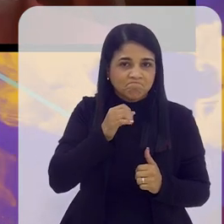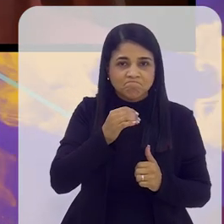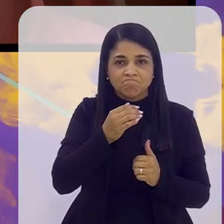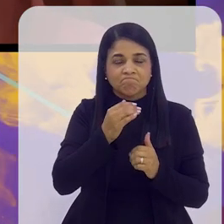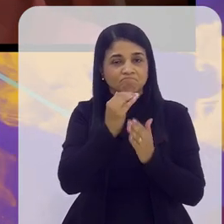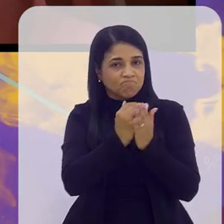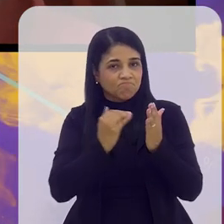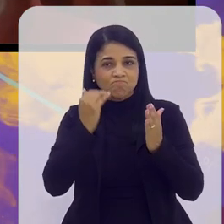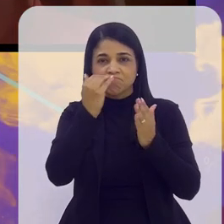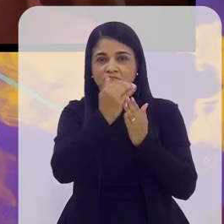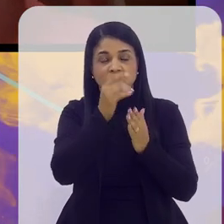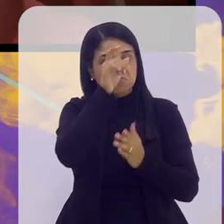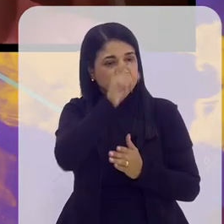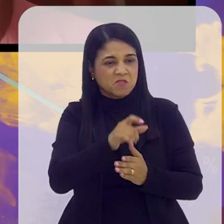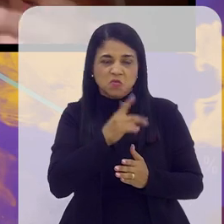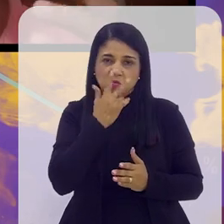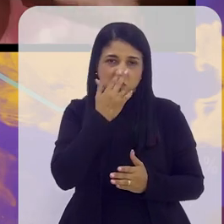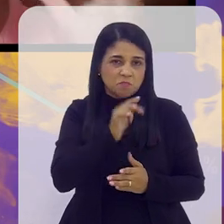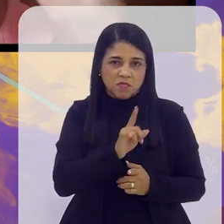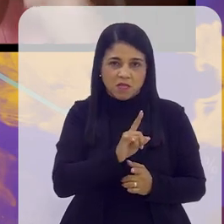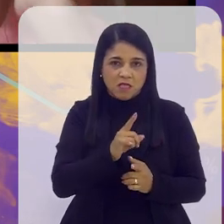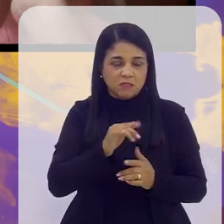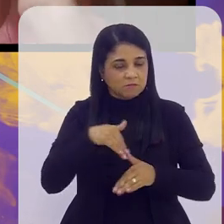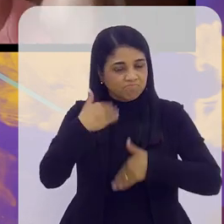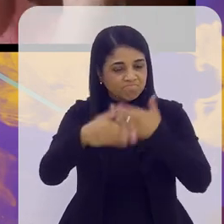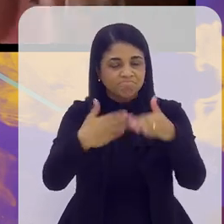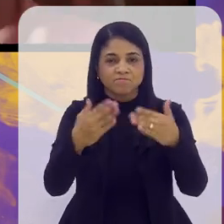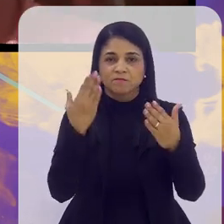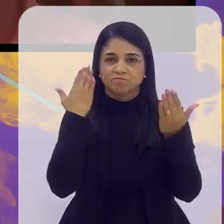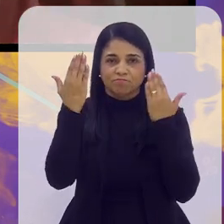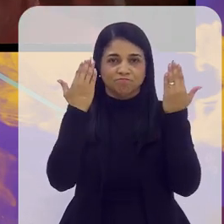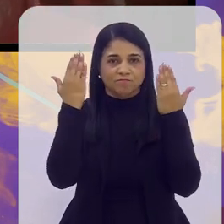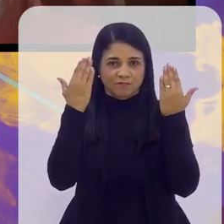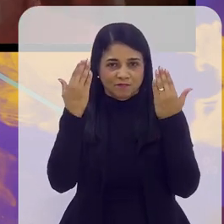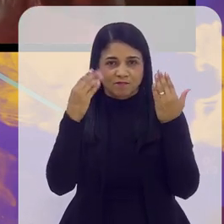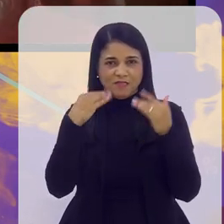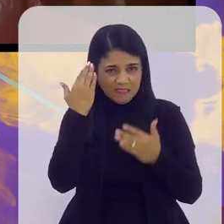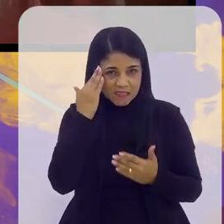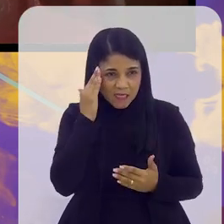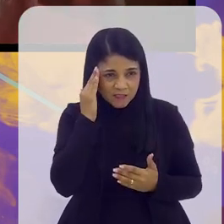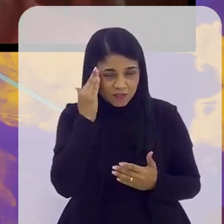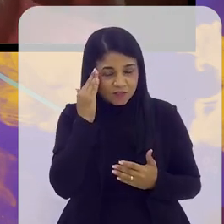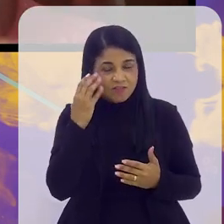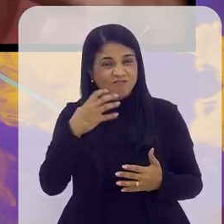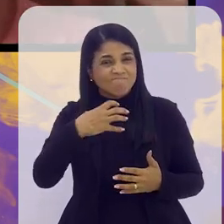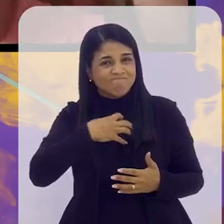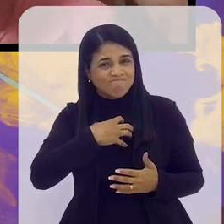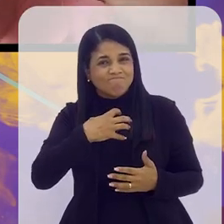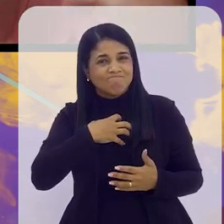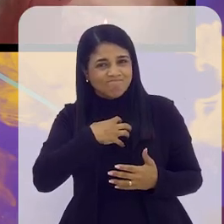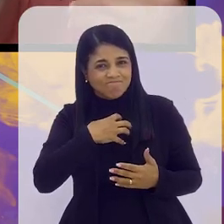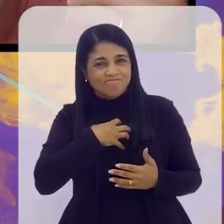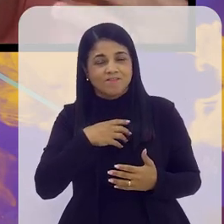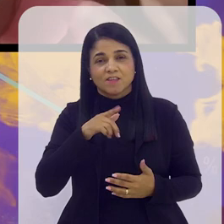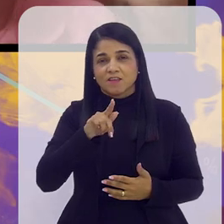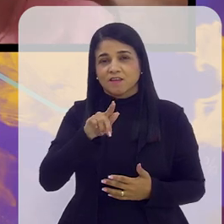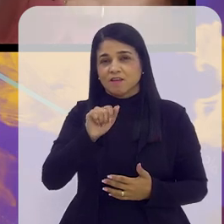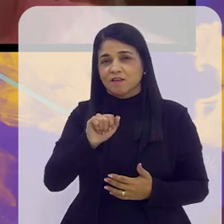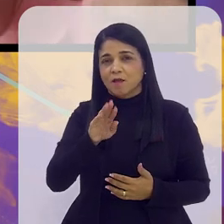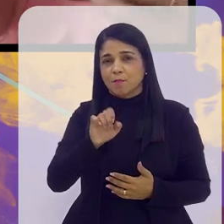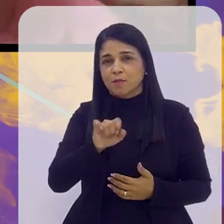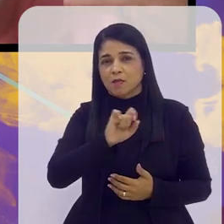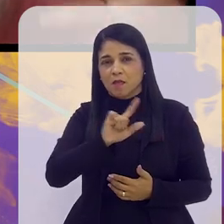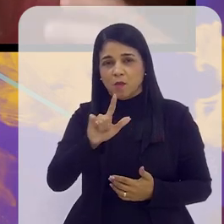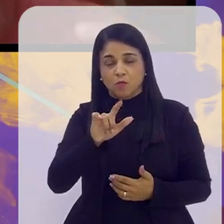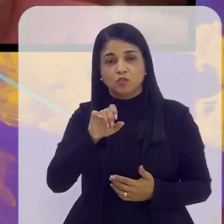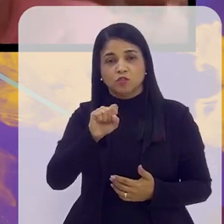mácula, até porque ele não parece ser uma pessoa com fluidez psicológica, ver se você me entende. Sim. Acho que ele sente. Uhum. Acho que o